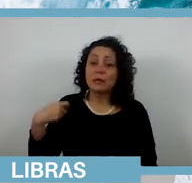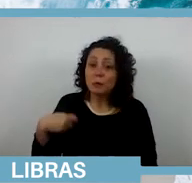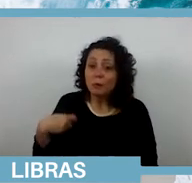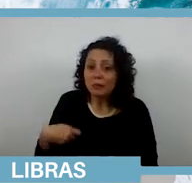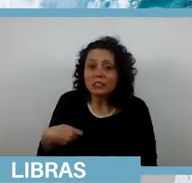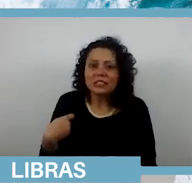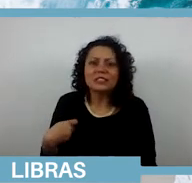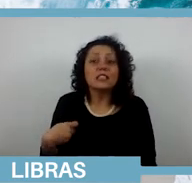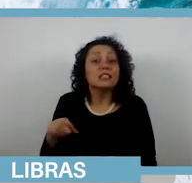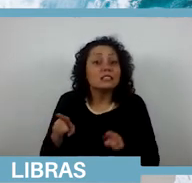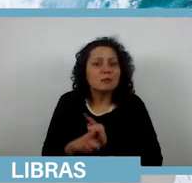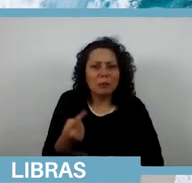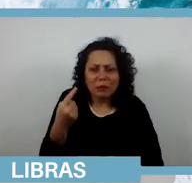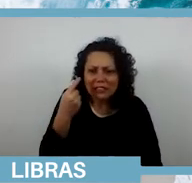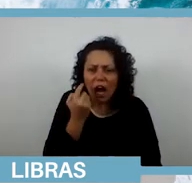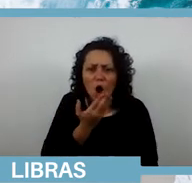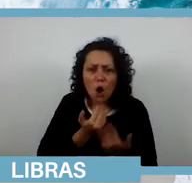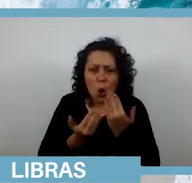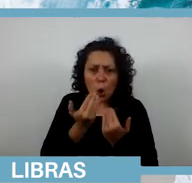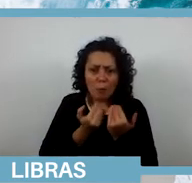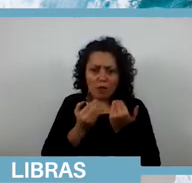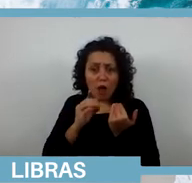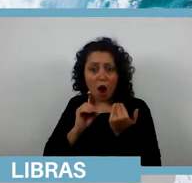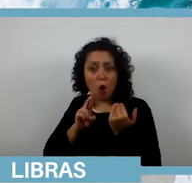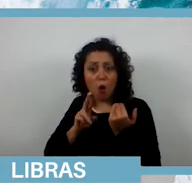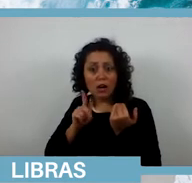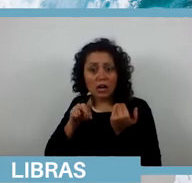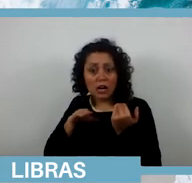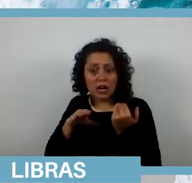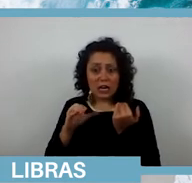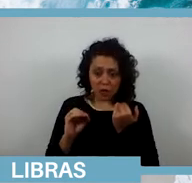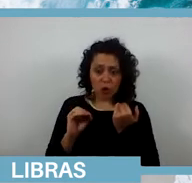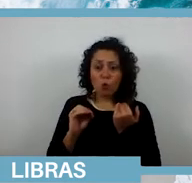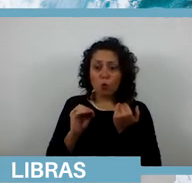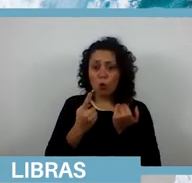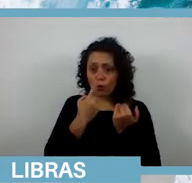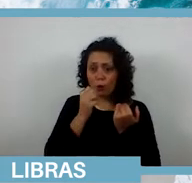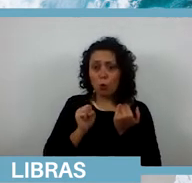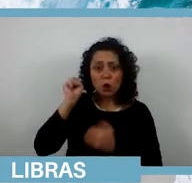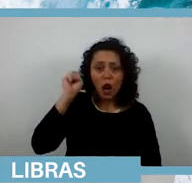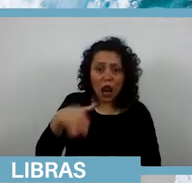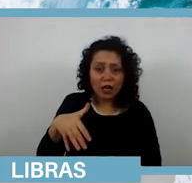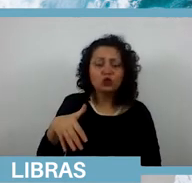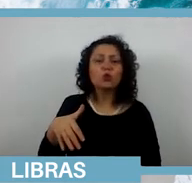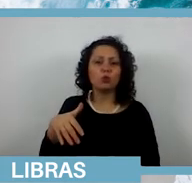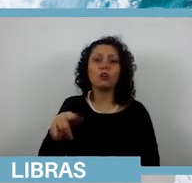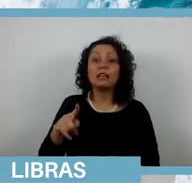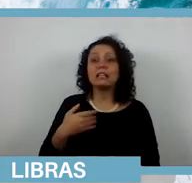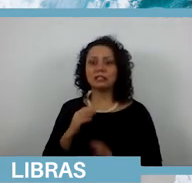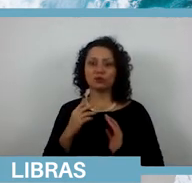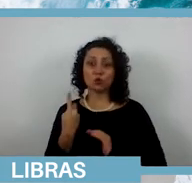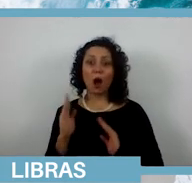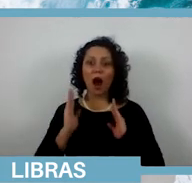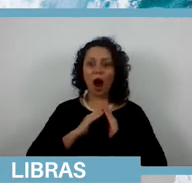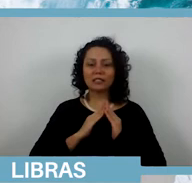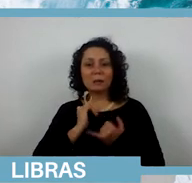para os resíduos orgânicos, né? Que são ali mais ou menos metade dos resíduos que a gente gera em casa. Então, tem um potencial muito grande